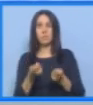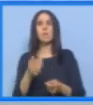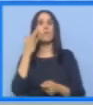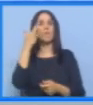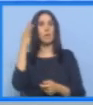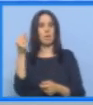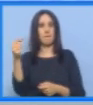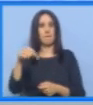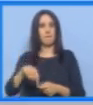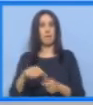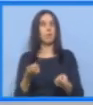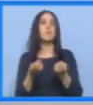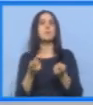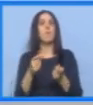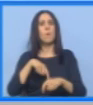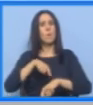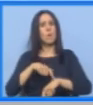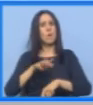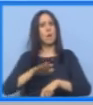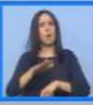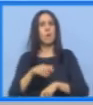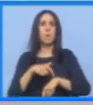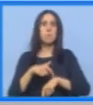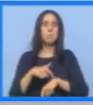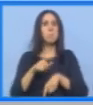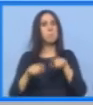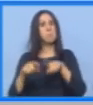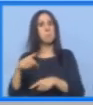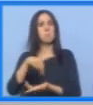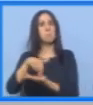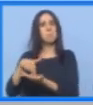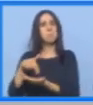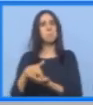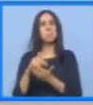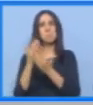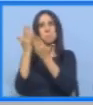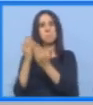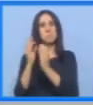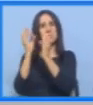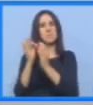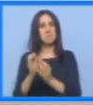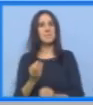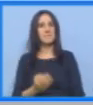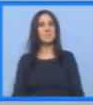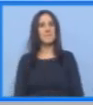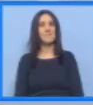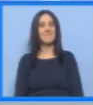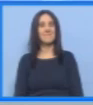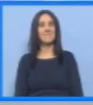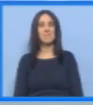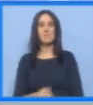se organizam e passam lá horas também, ou têm tempos determinados para estar em adoração ao Santíssimo. Sim.